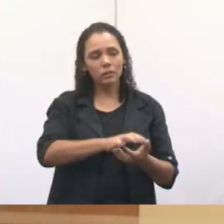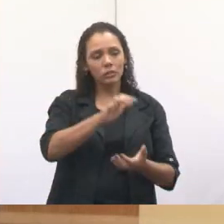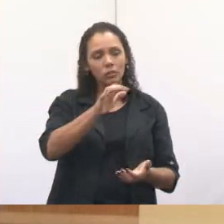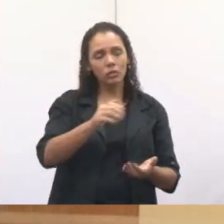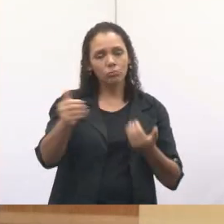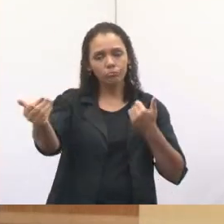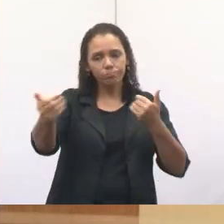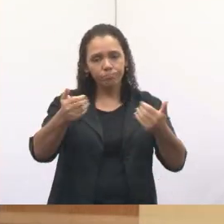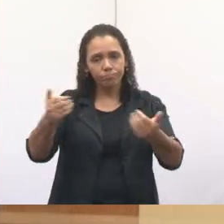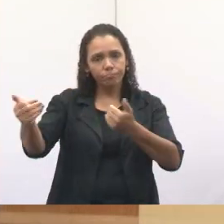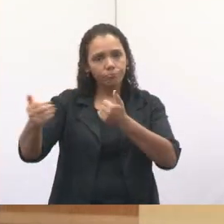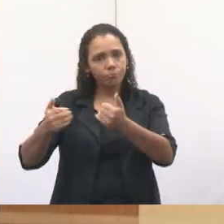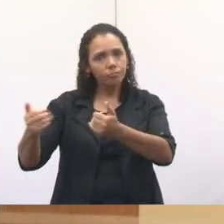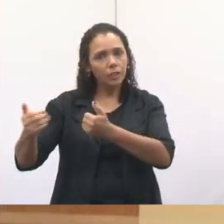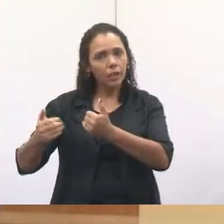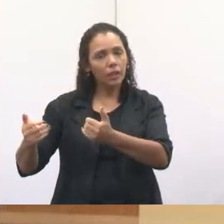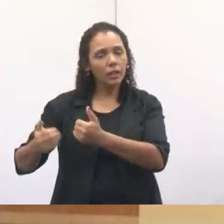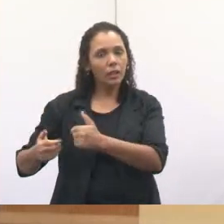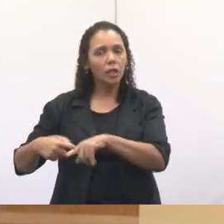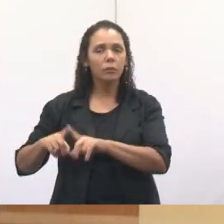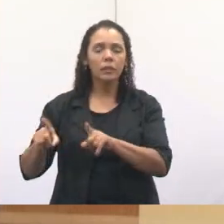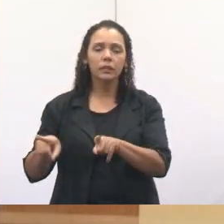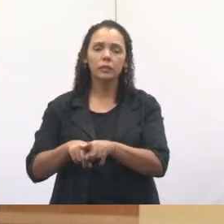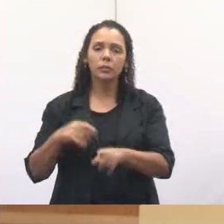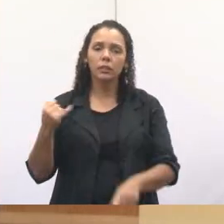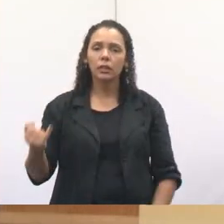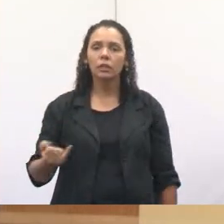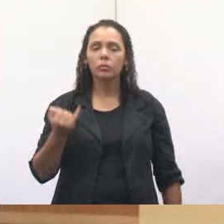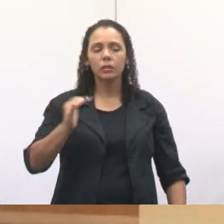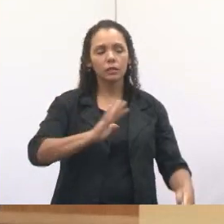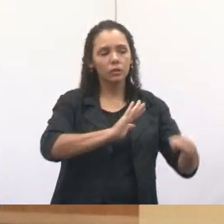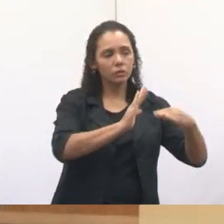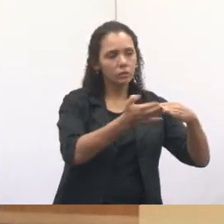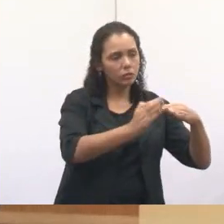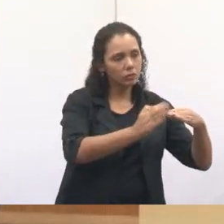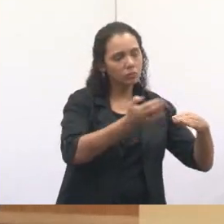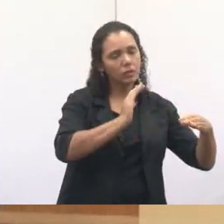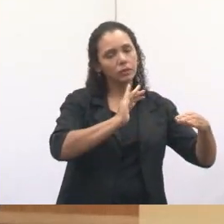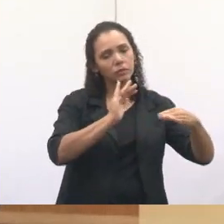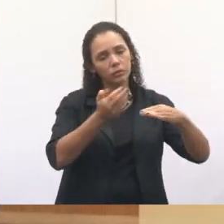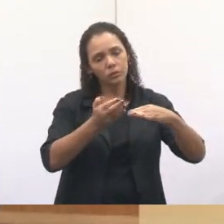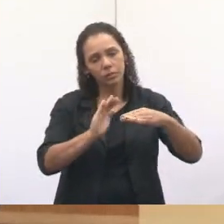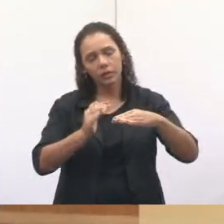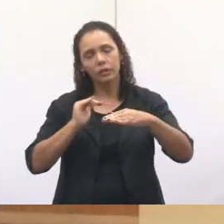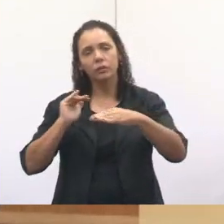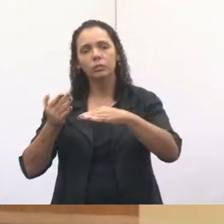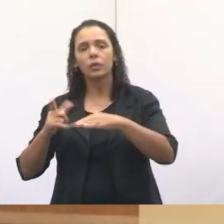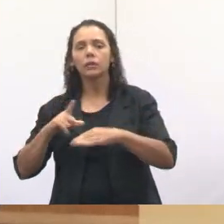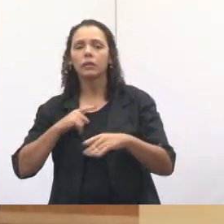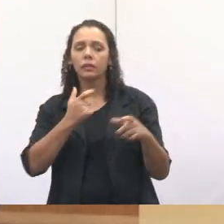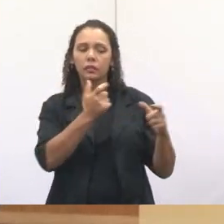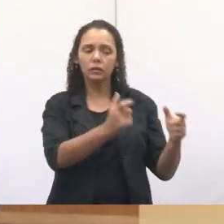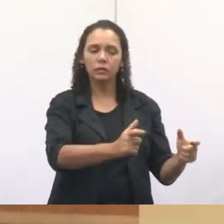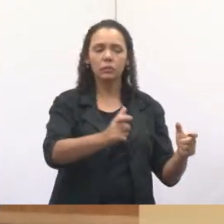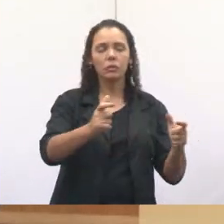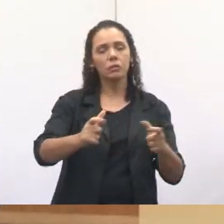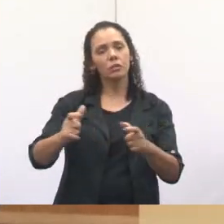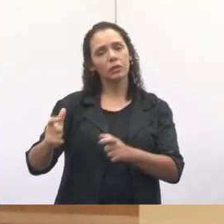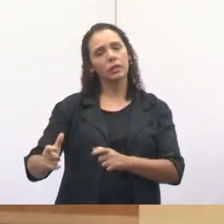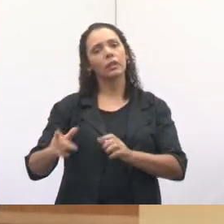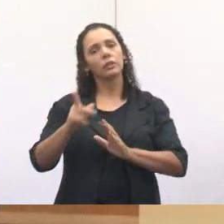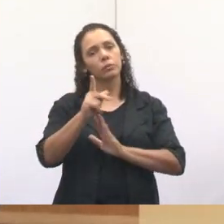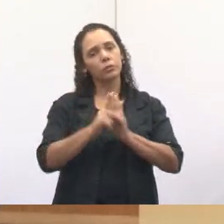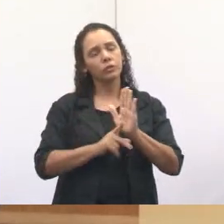Vida, mas é também importante que os bairros tenham espaços destinados a projetos